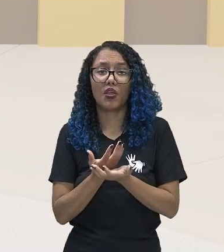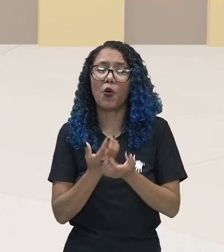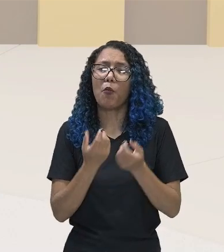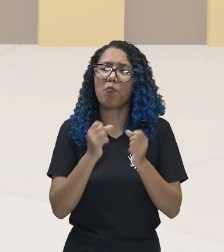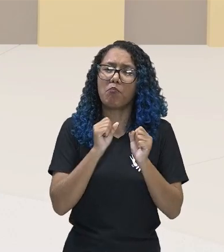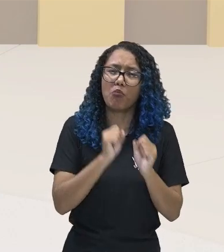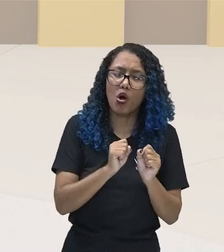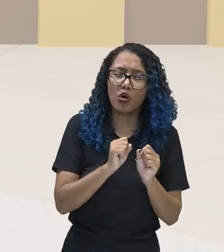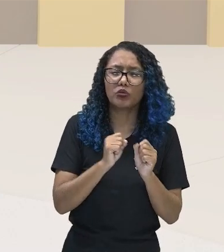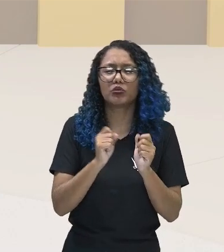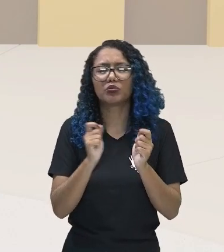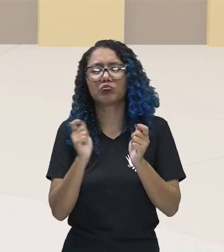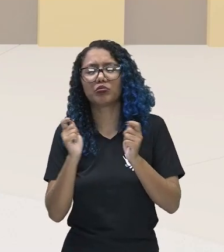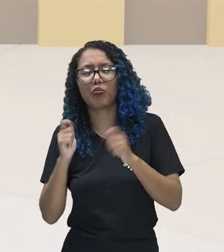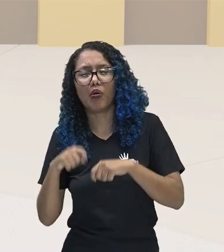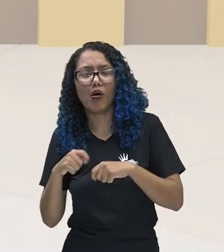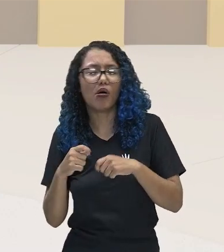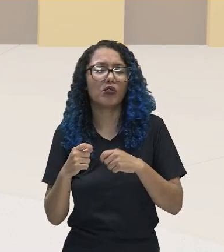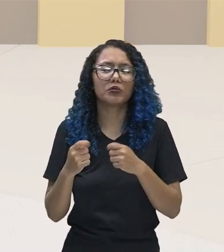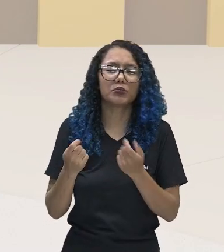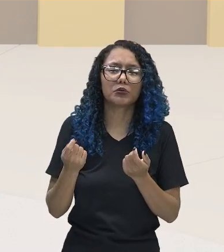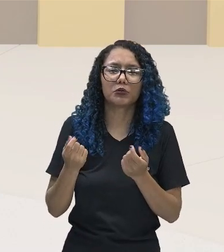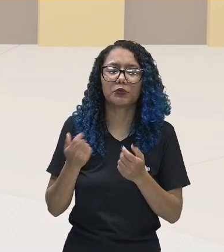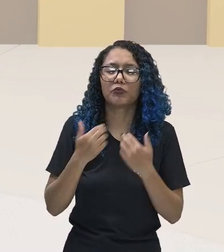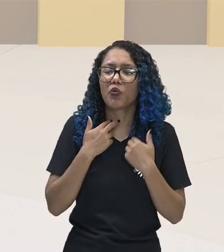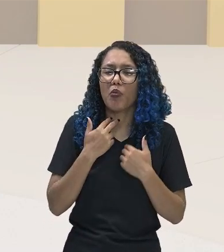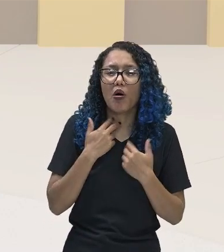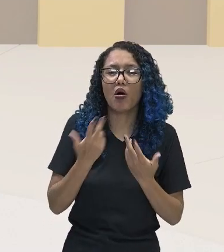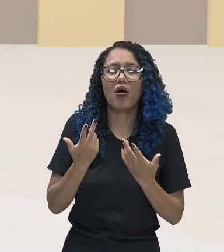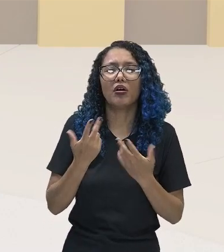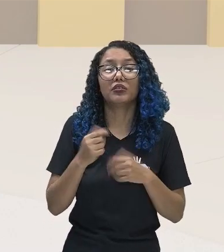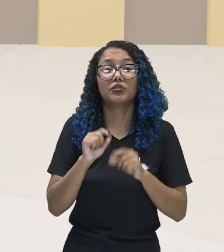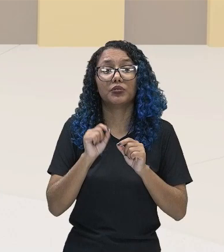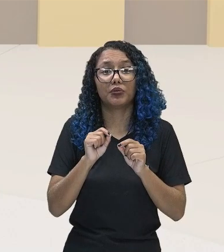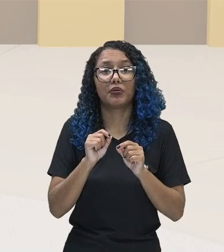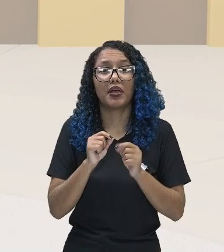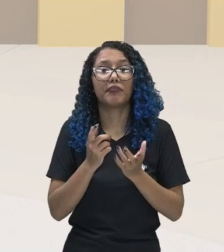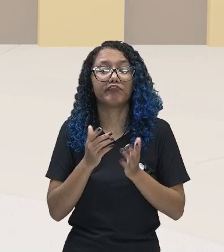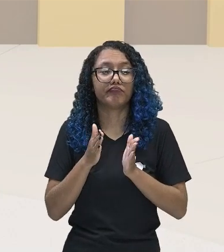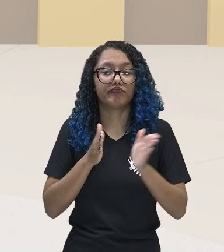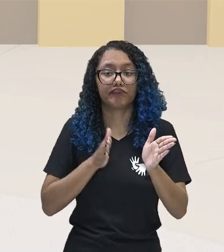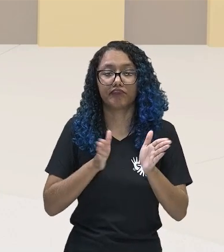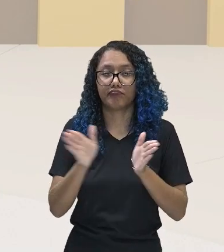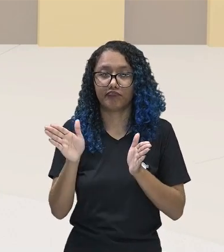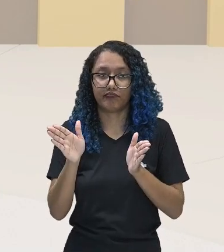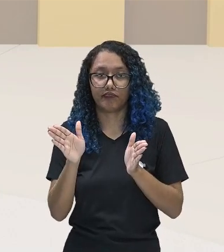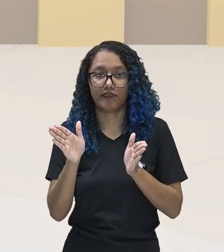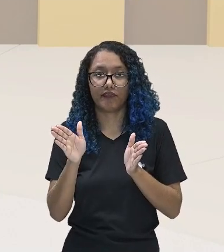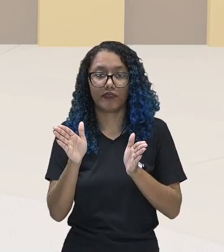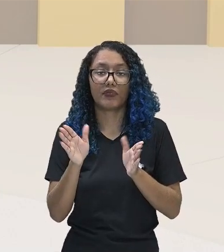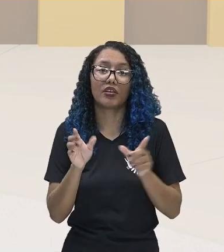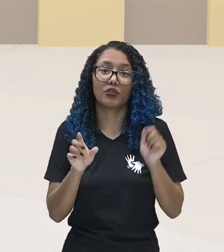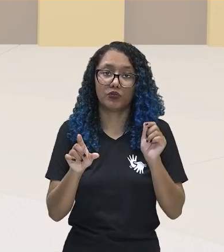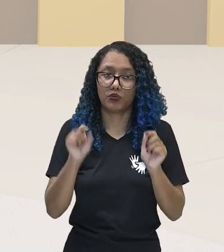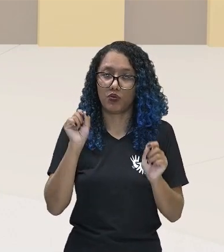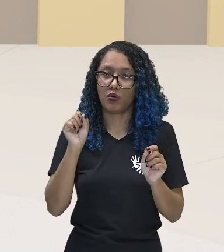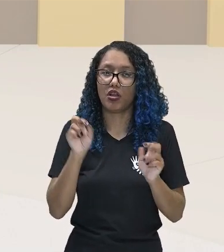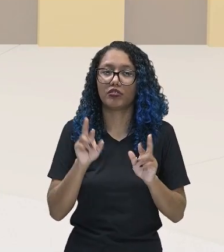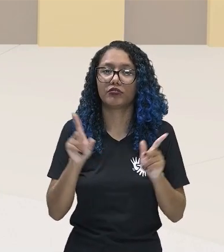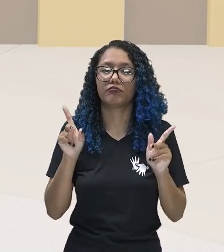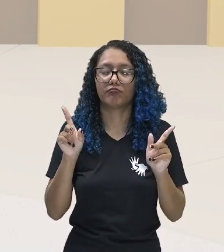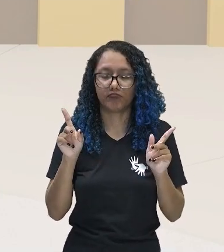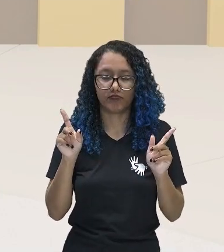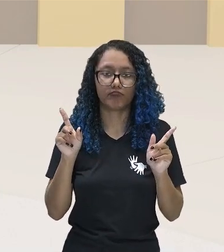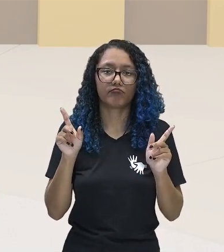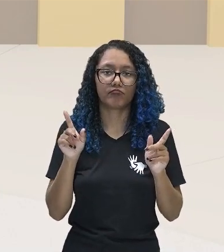seguir em vertentes diferentes, né? Se a minha autoestima está boa ou se ela não está legal. E aí eu mostro para